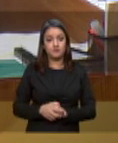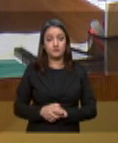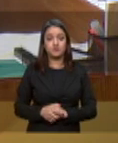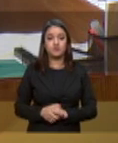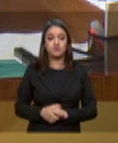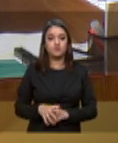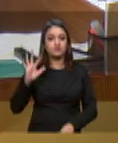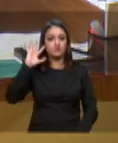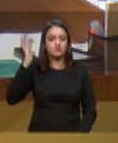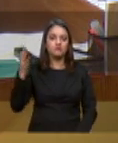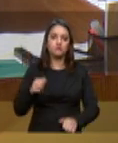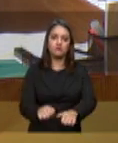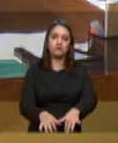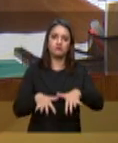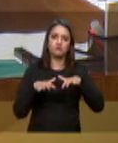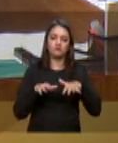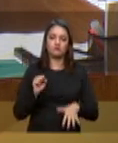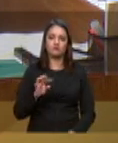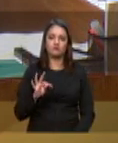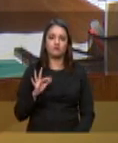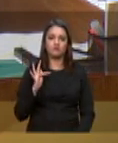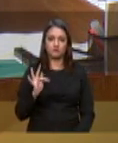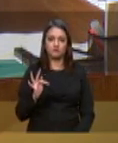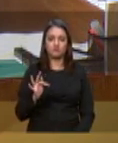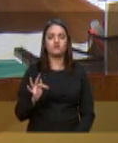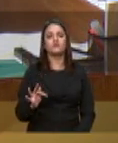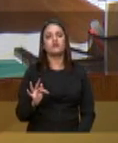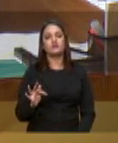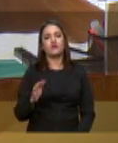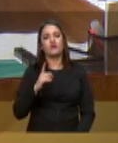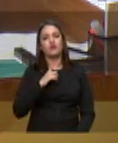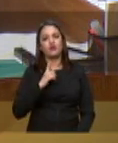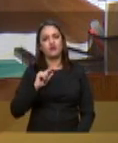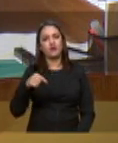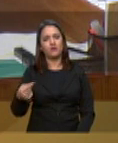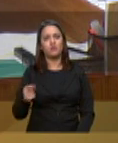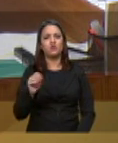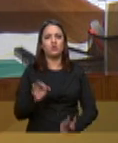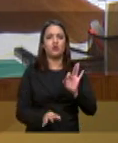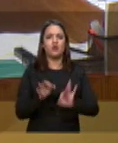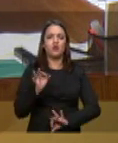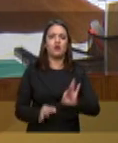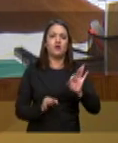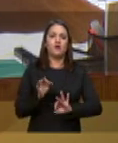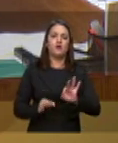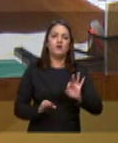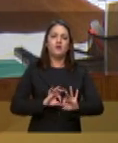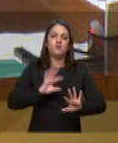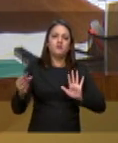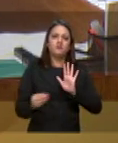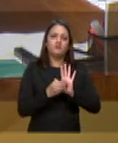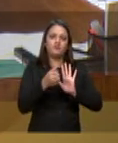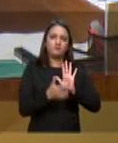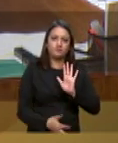que decidido pelo plenário deste tribunal em momento posterior ao citado precedente, quando do julgamento dos embargos de declaração no